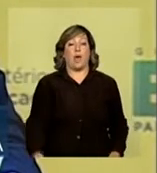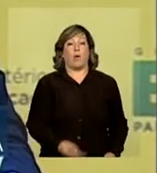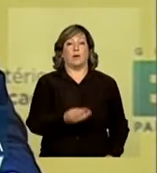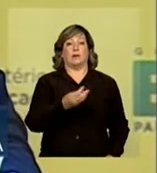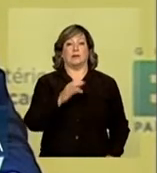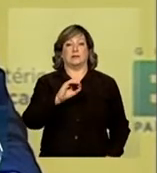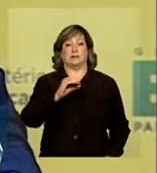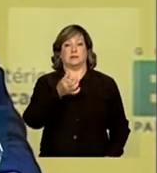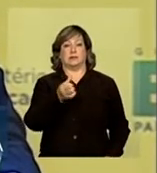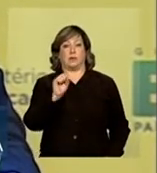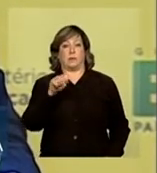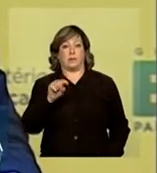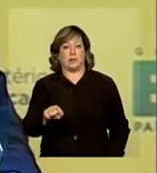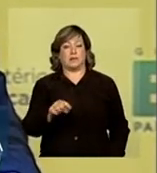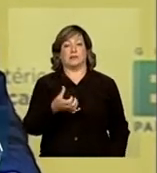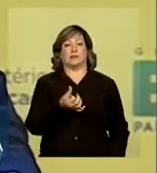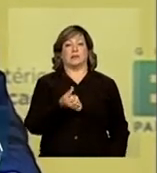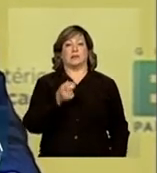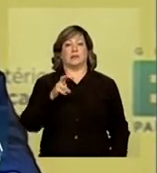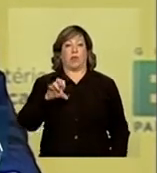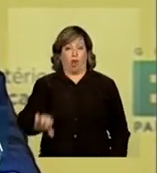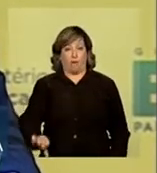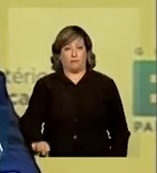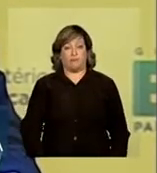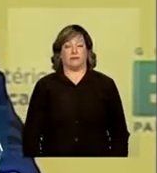68 1659